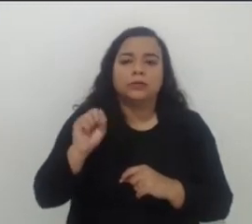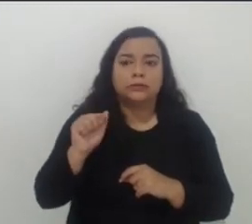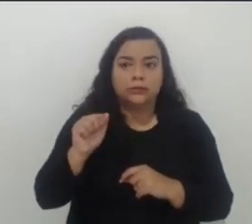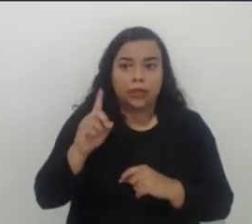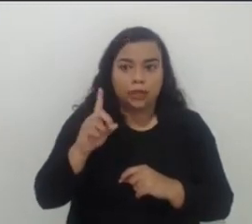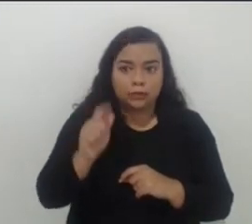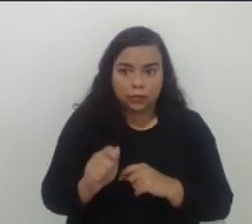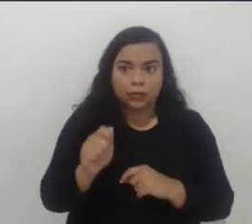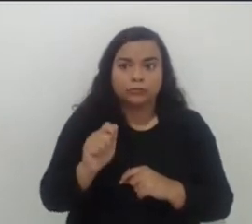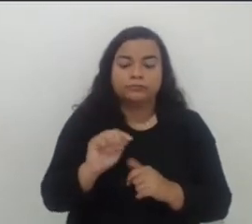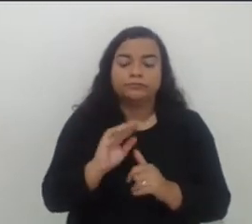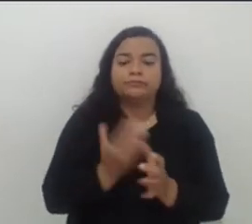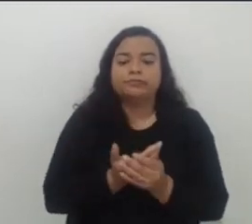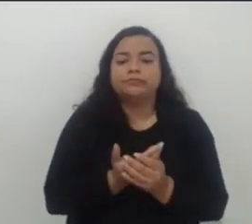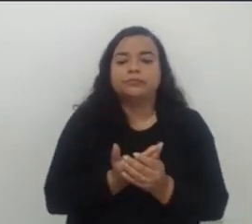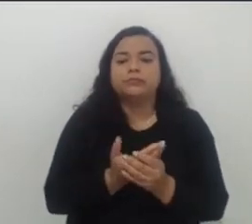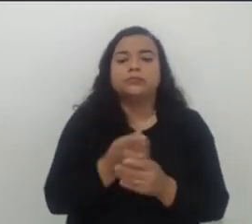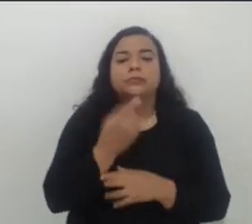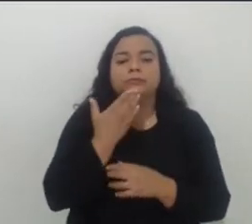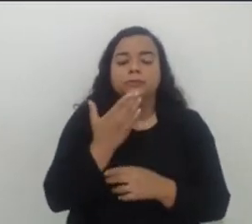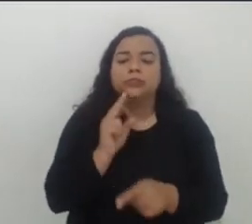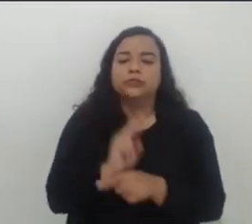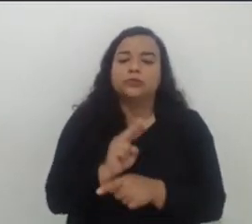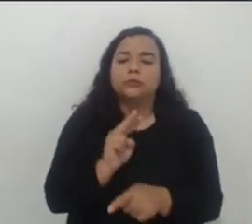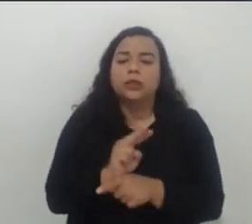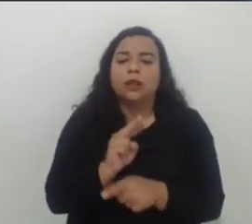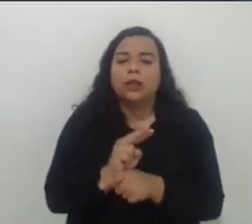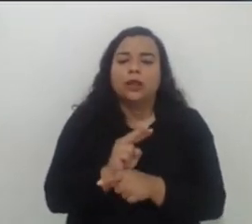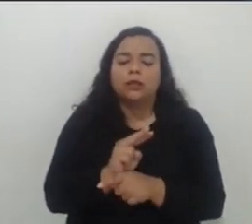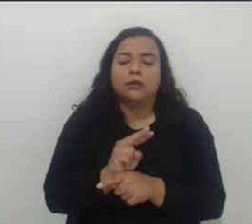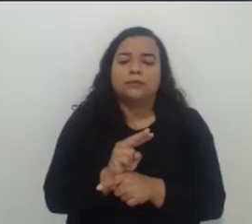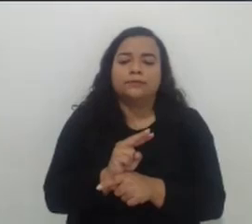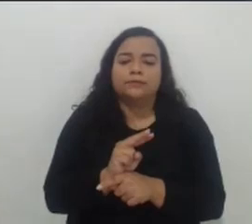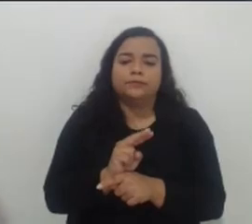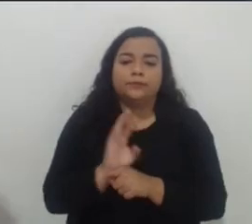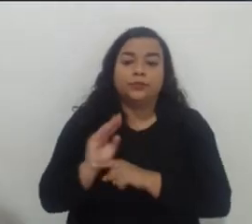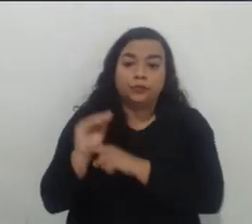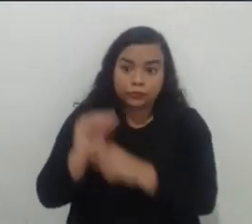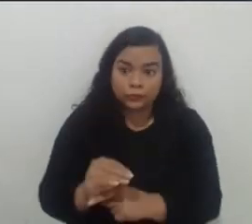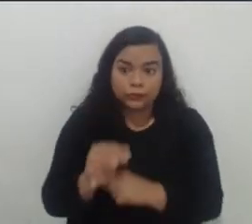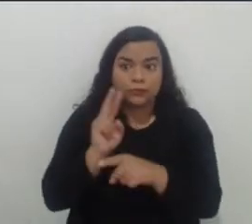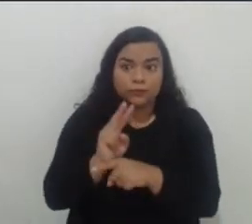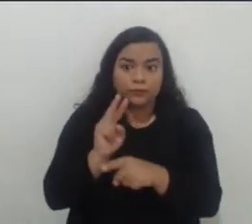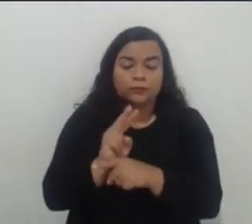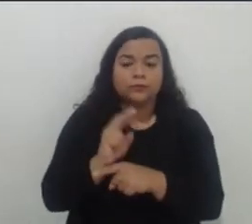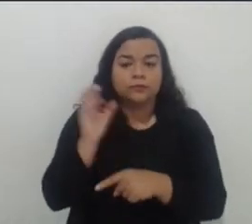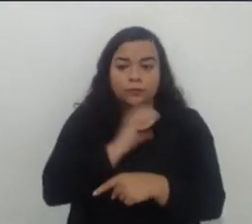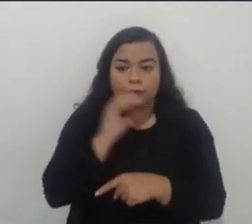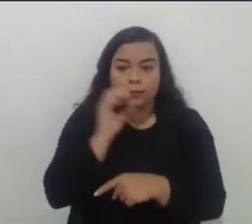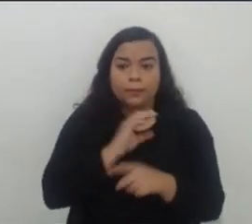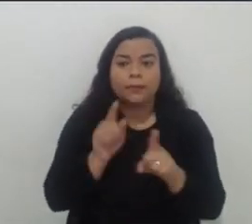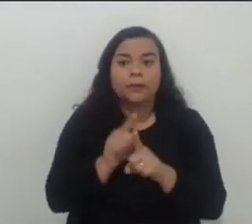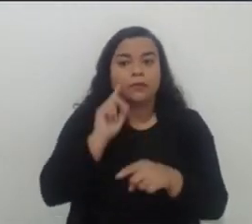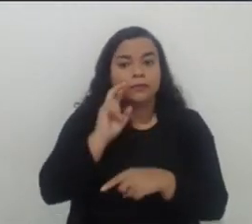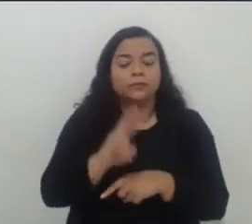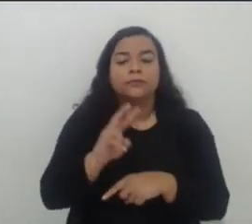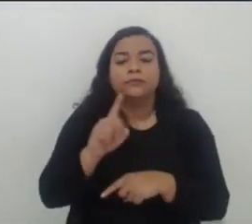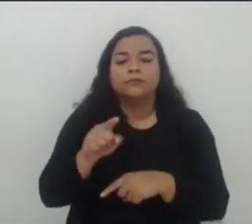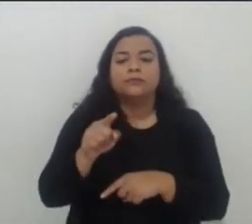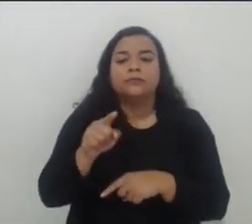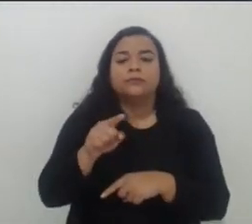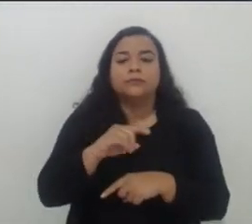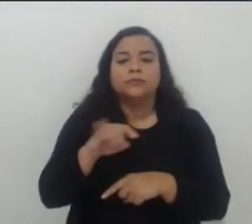pedido de tutela provisória de urgência em desfavor do espólio de Jacinta Paulina de Araújo, com fundamento no